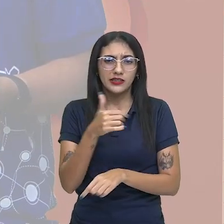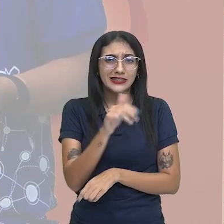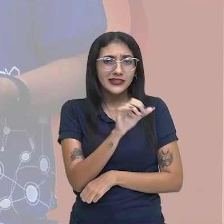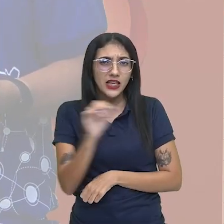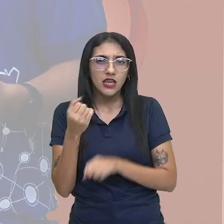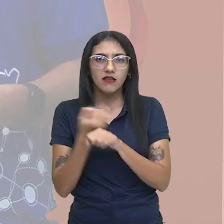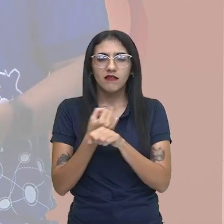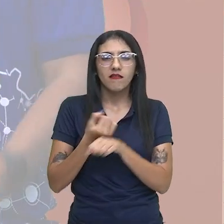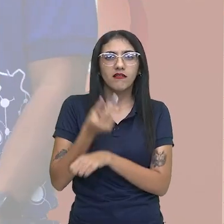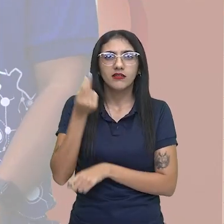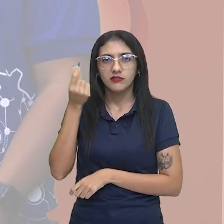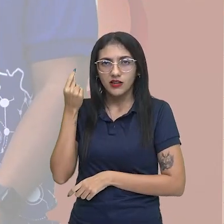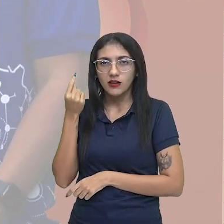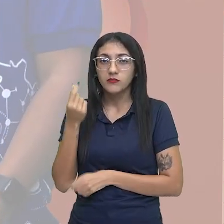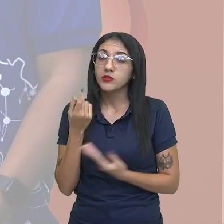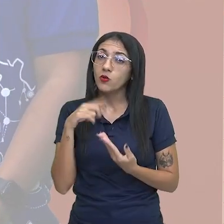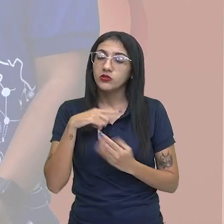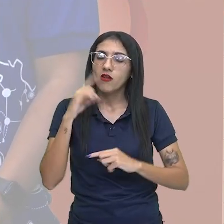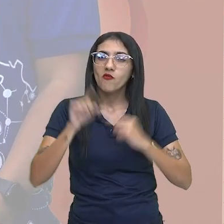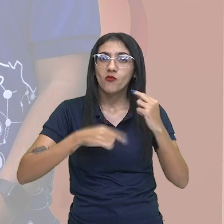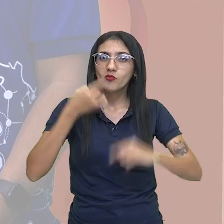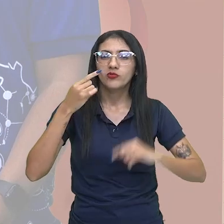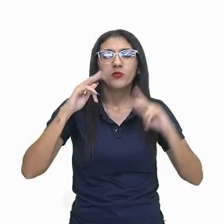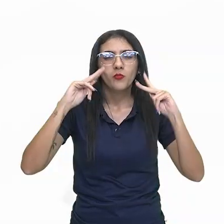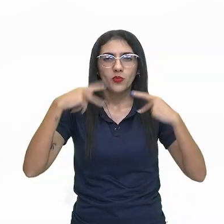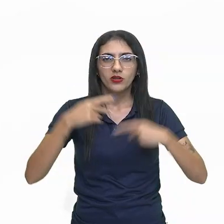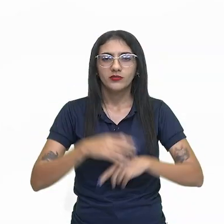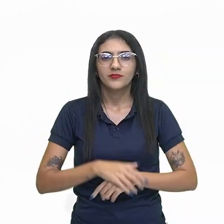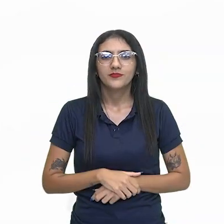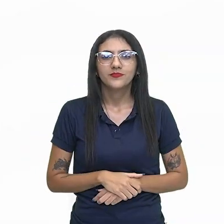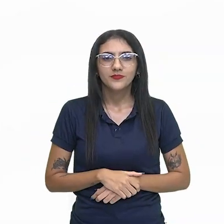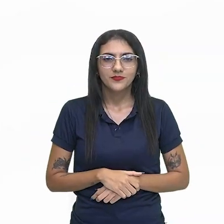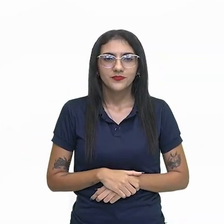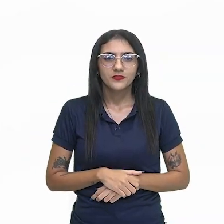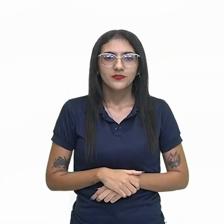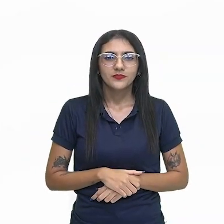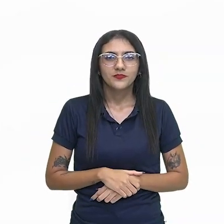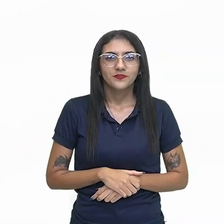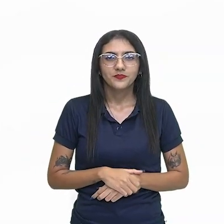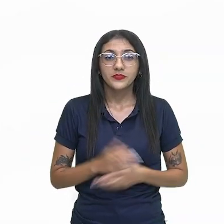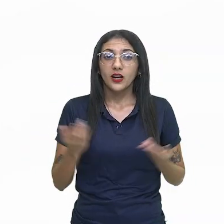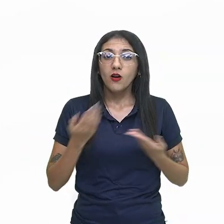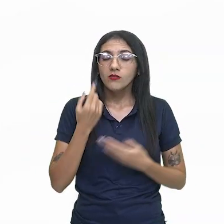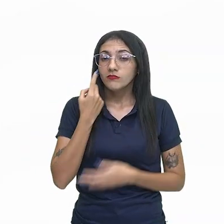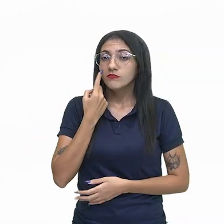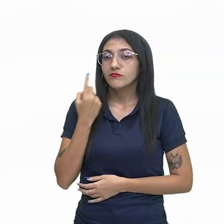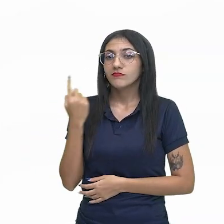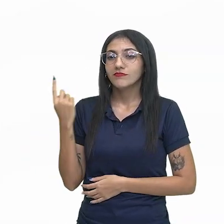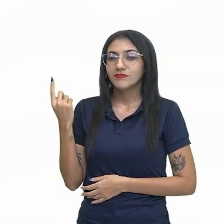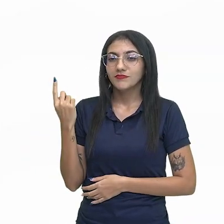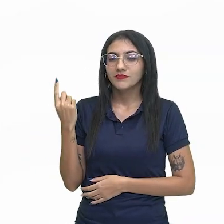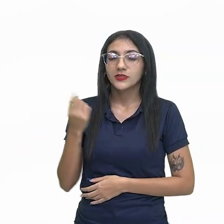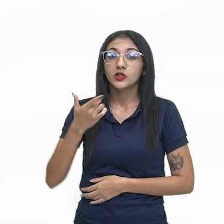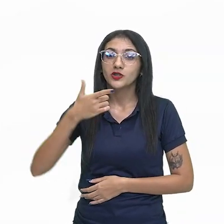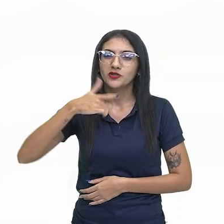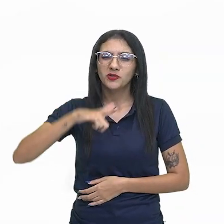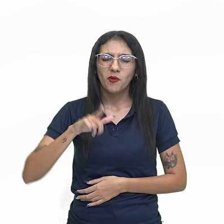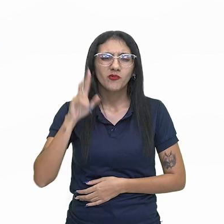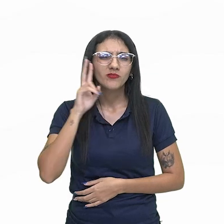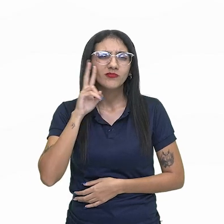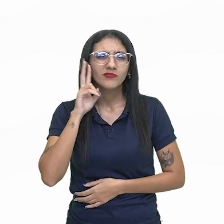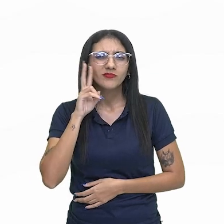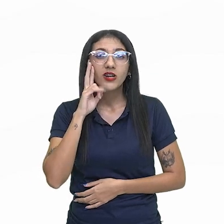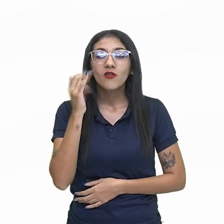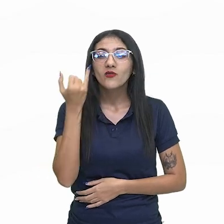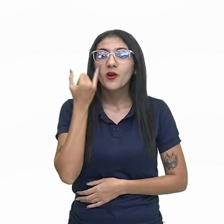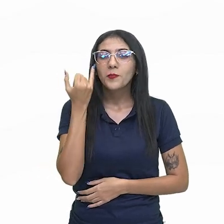que funciona aí a evolução humana. Vamos dar uma olhada nesse mapa que traz ali a densidade populacional, mais uma vez aquelas